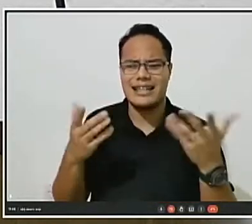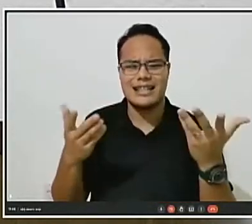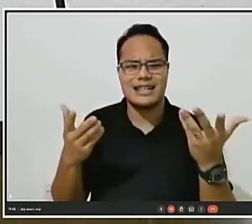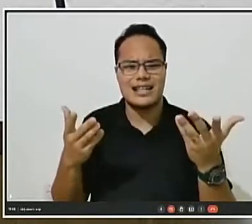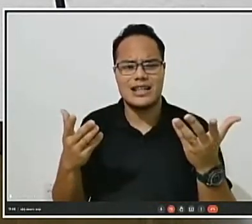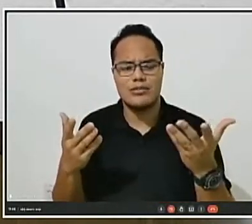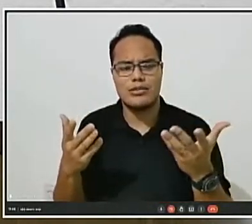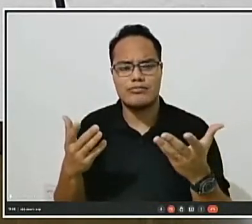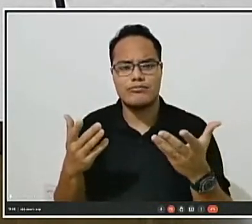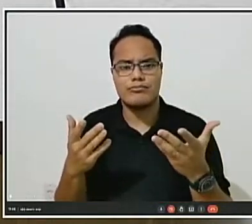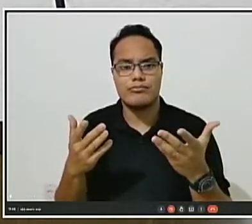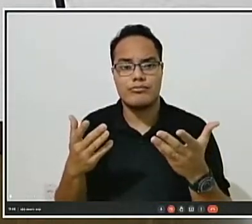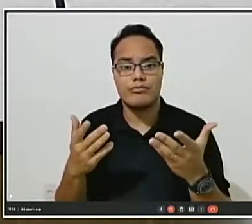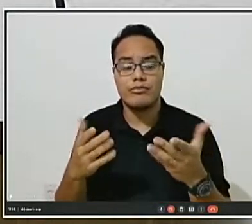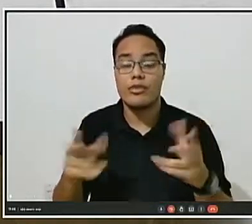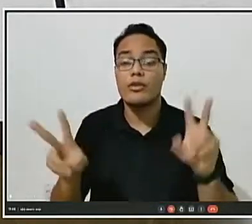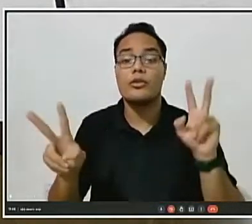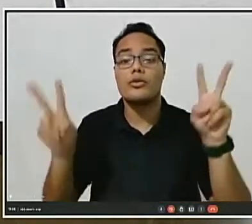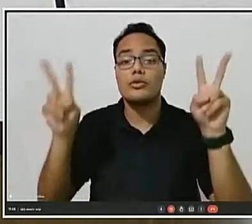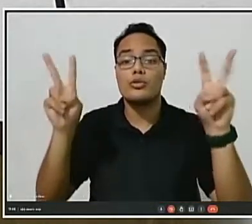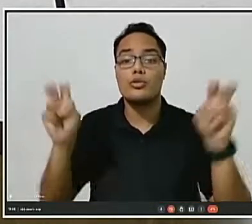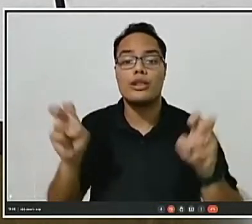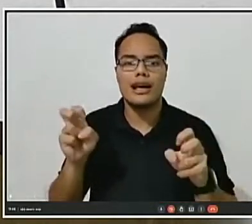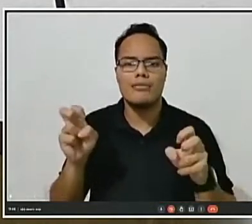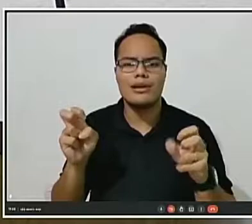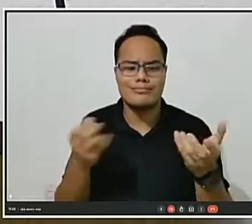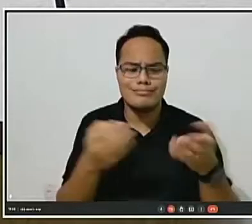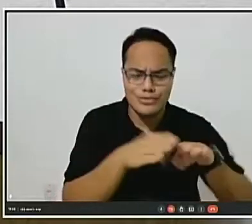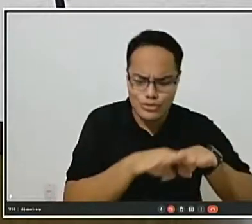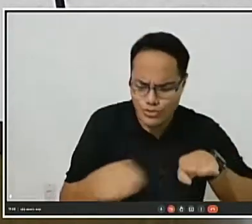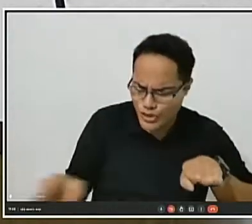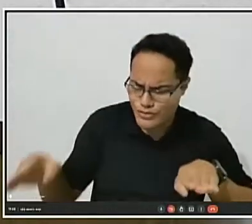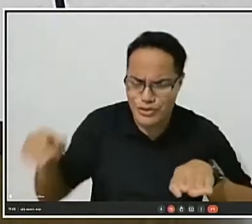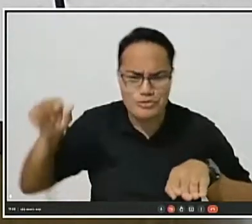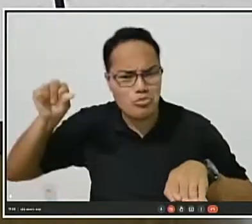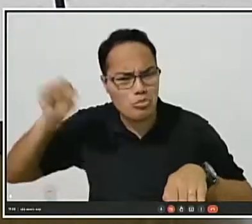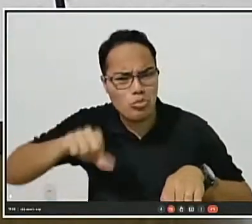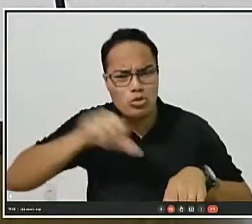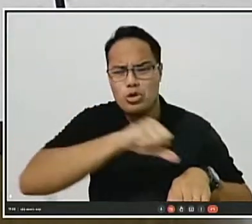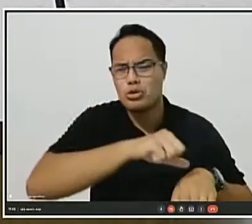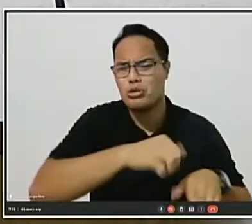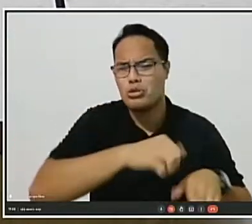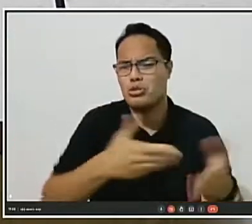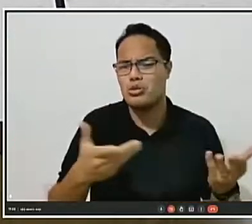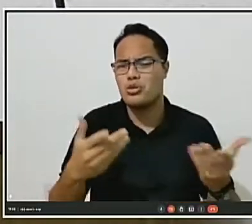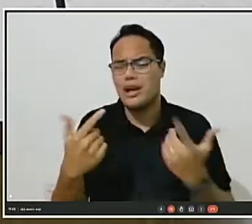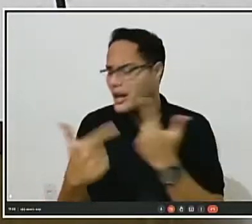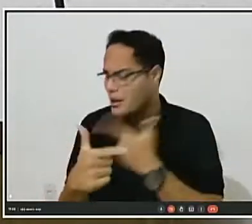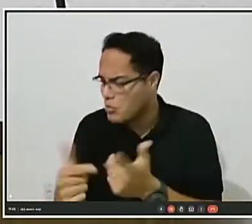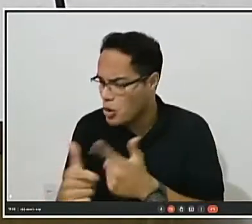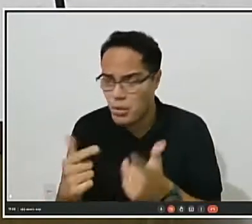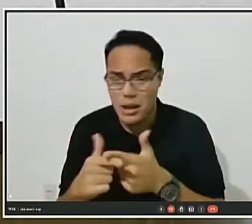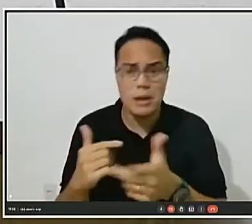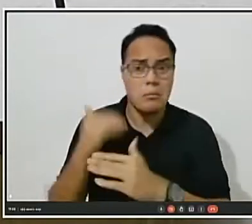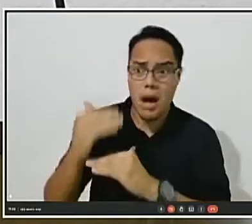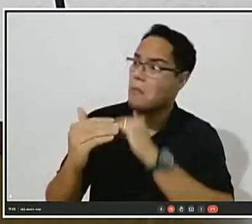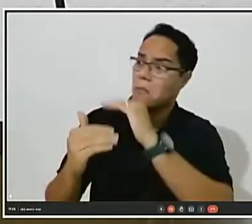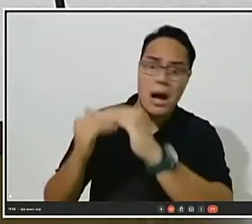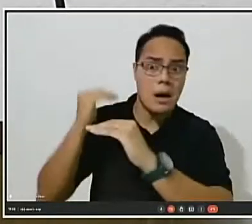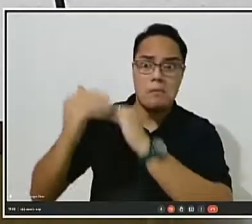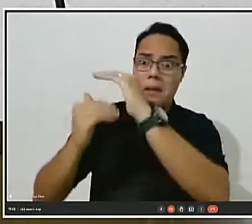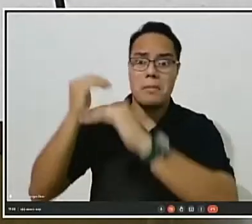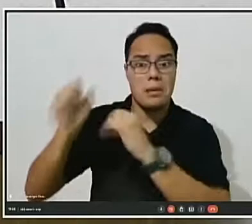referente à má conservação do asfalto, que está causando enormes prejuízos,